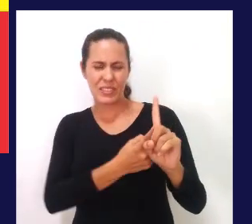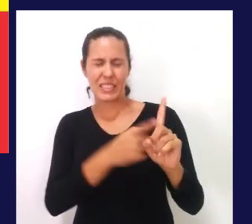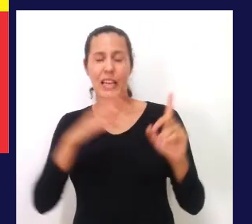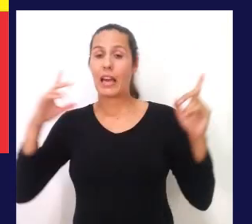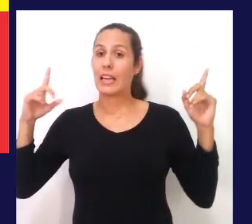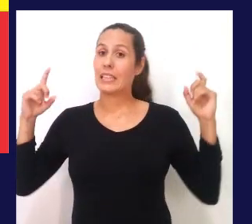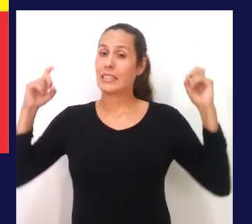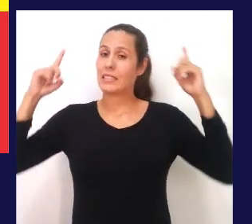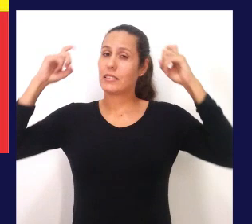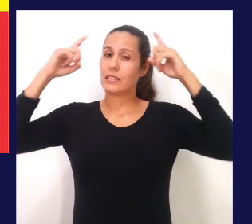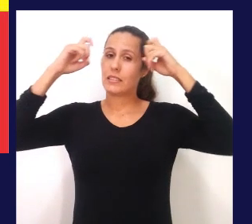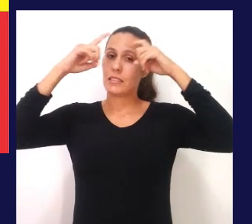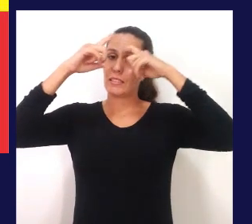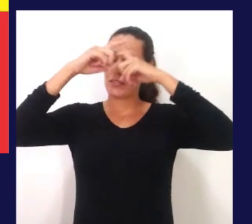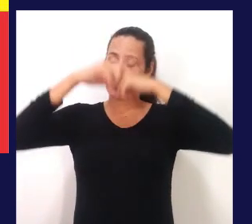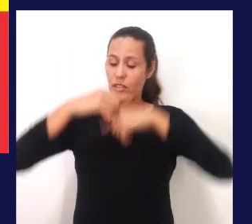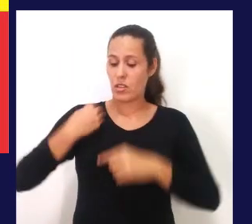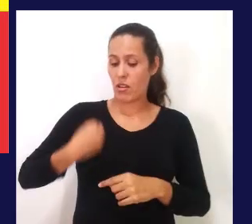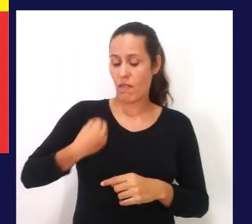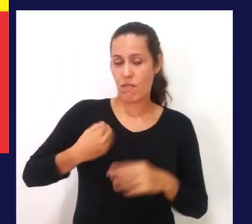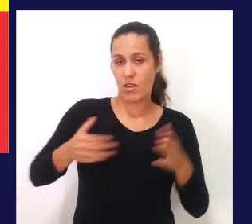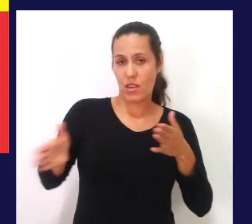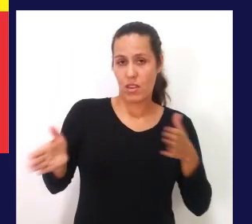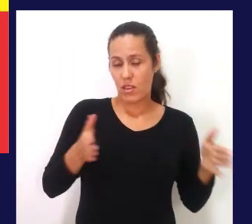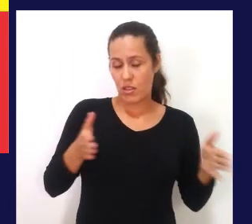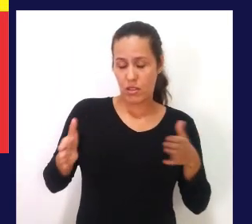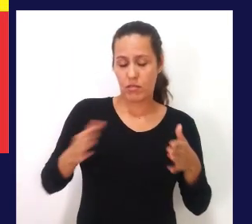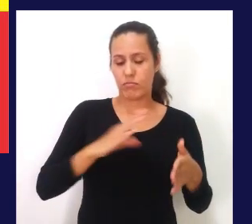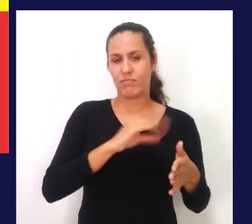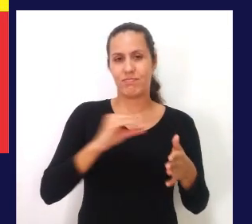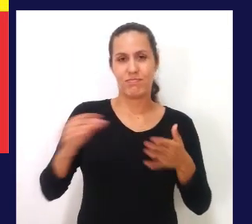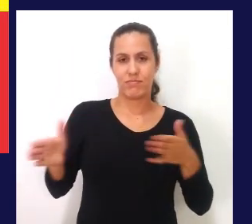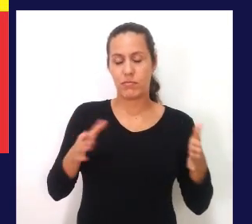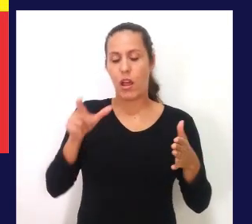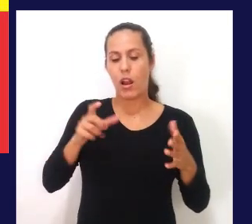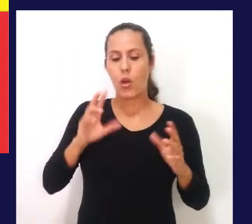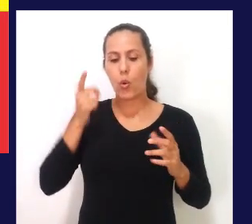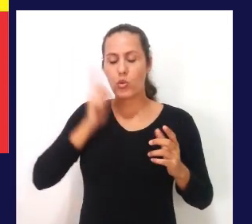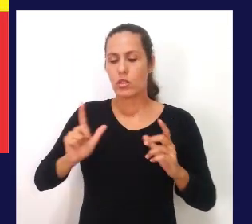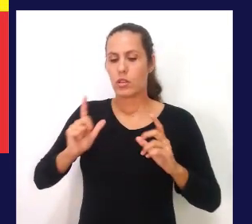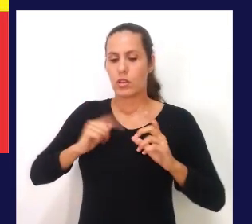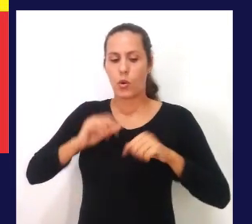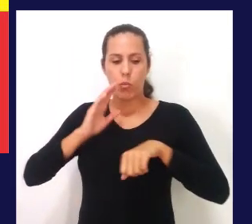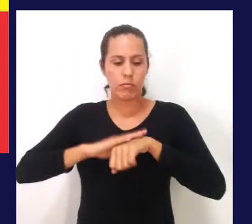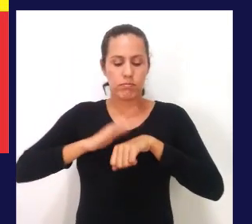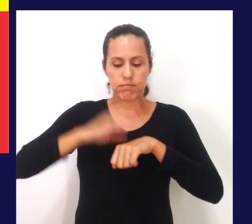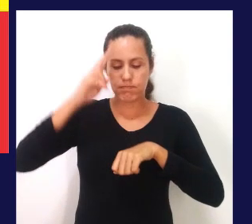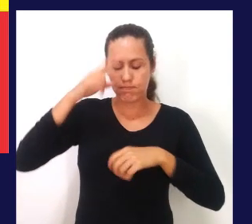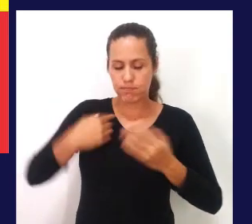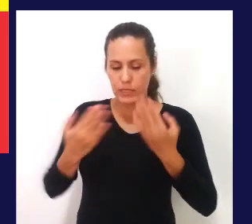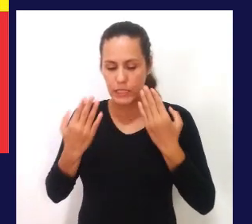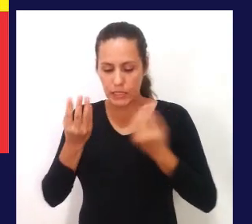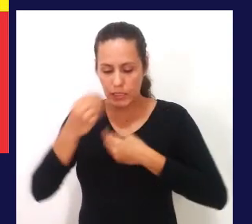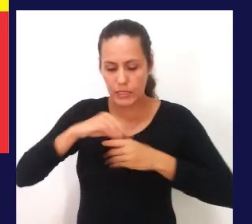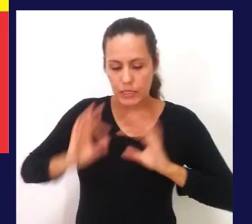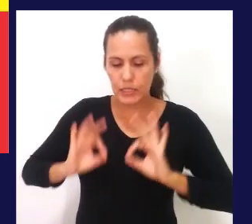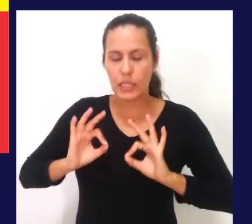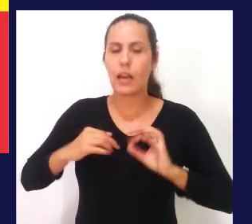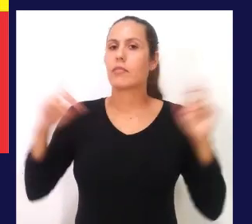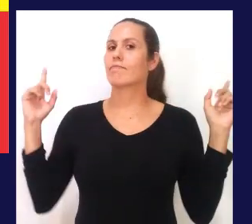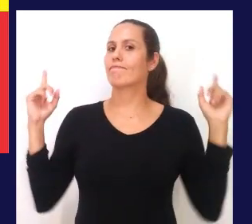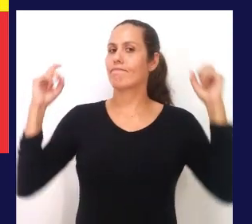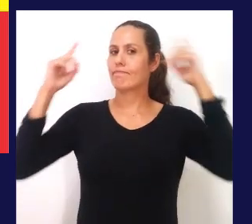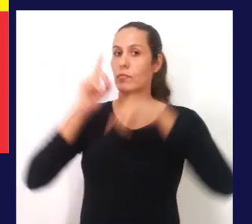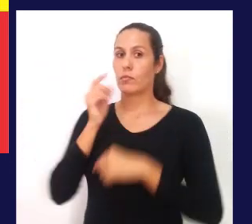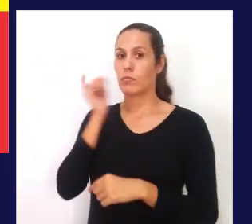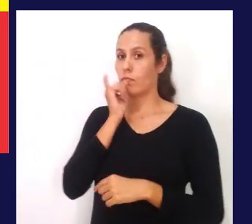porque ela é tão difícil na realidade do adolescente, ela encarar esse momento, a gente pode observar